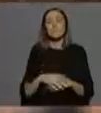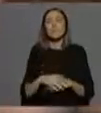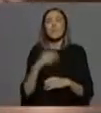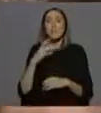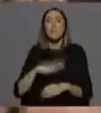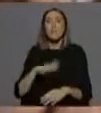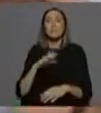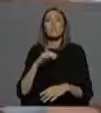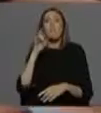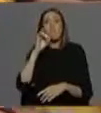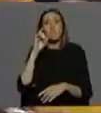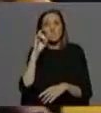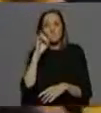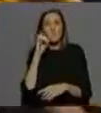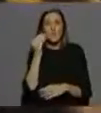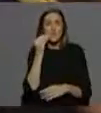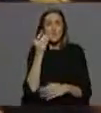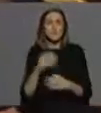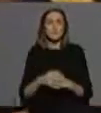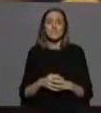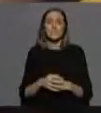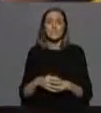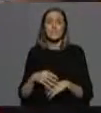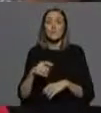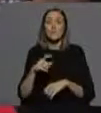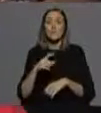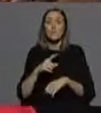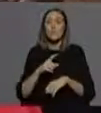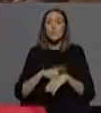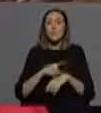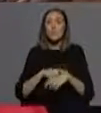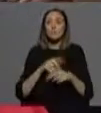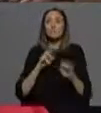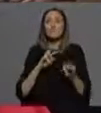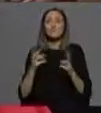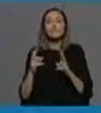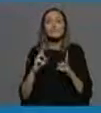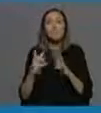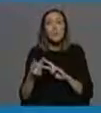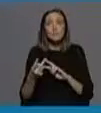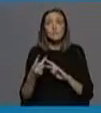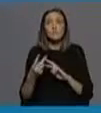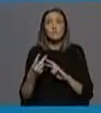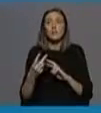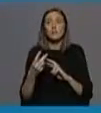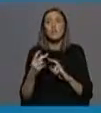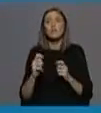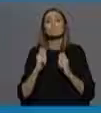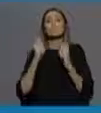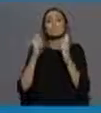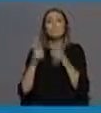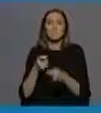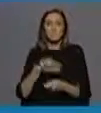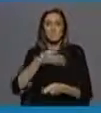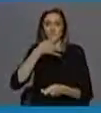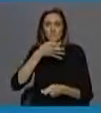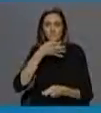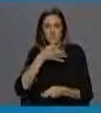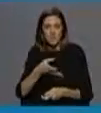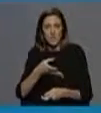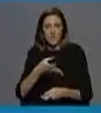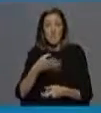como garanti-la. O tempo é de mobilização, de passar a palavra, de